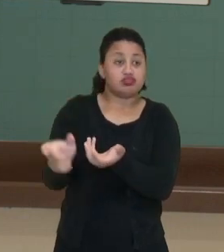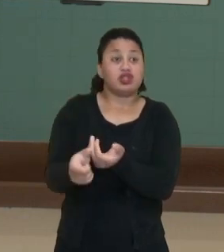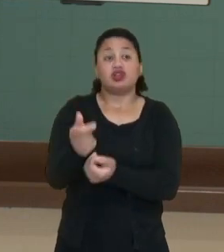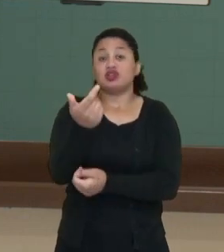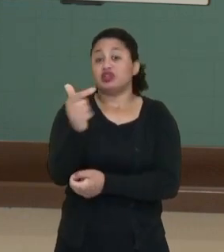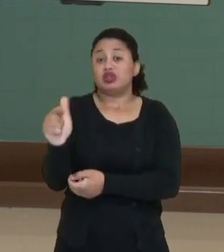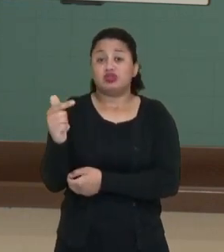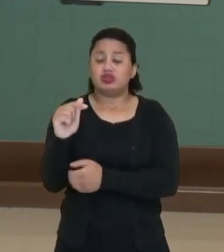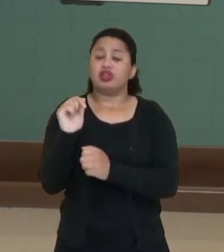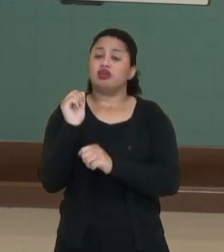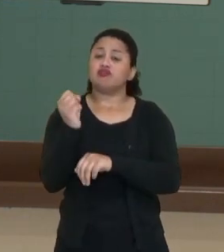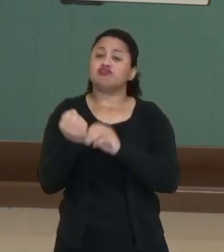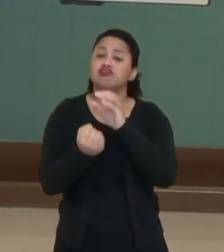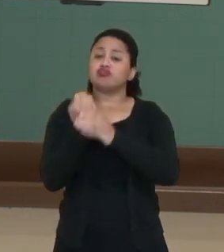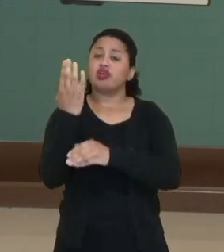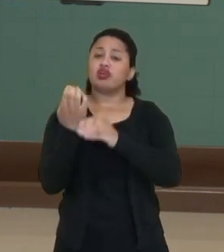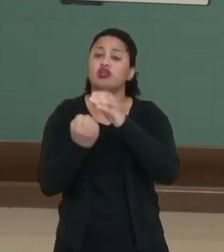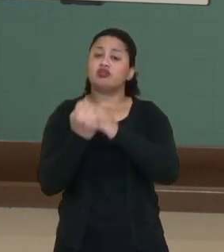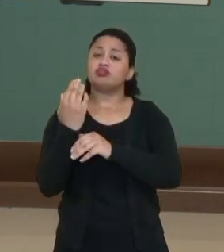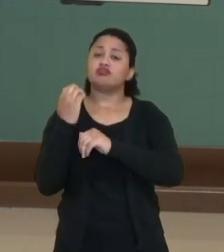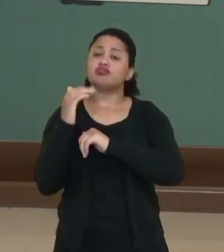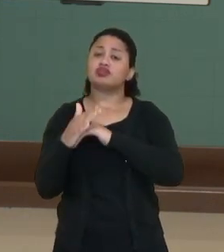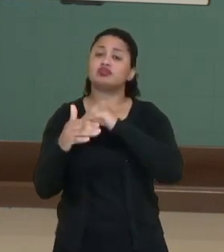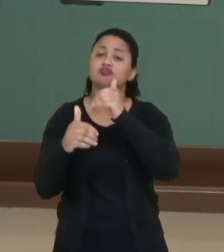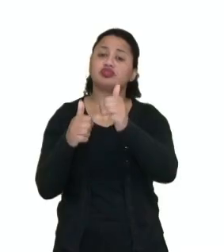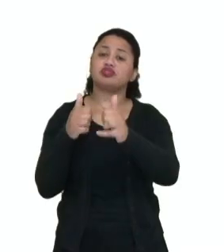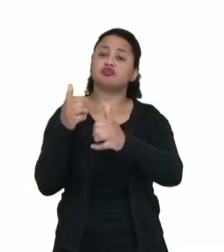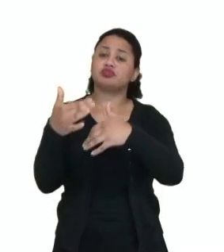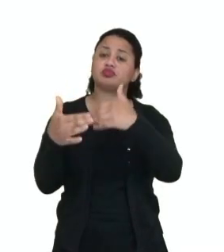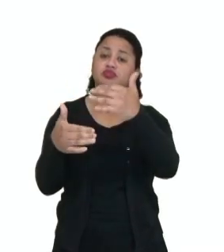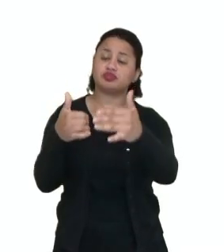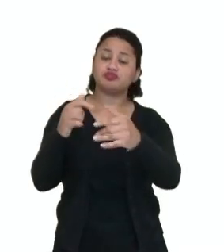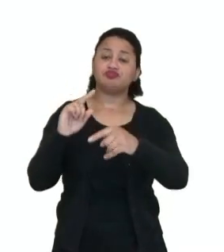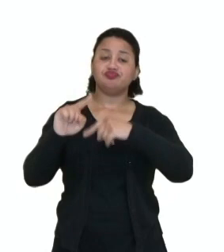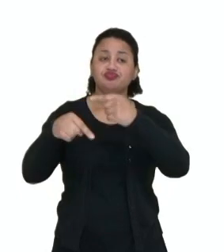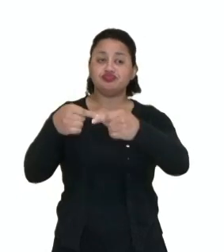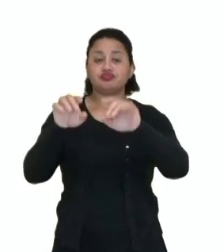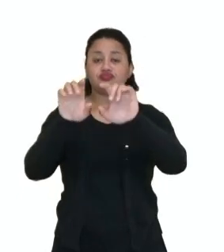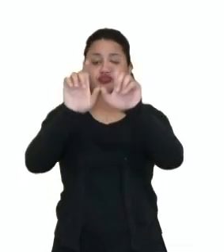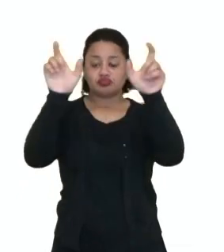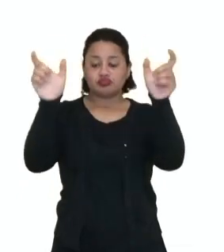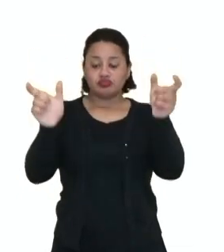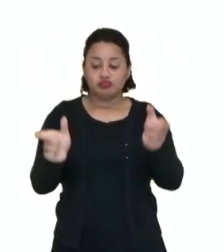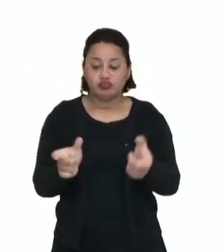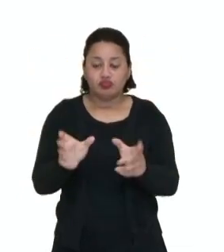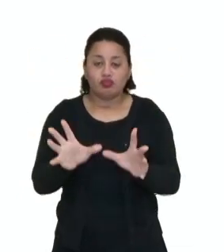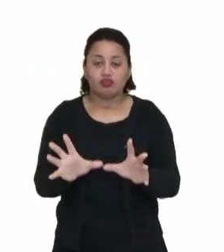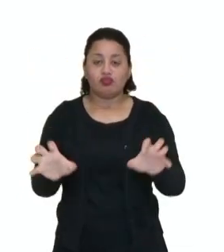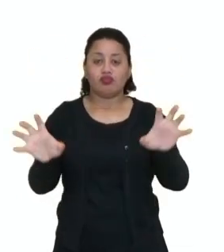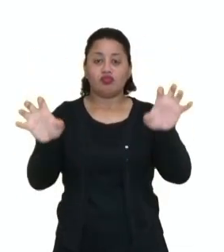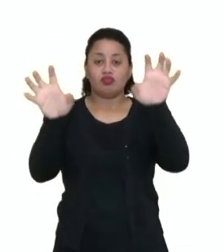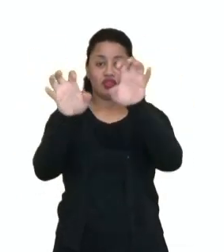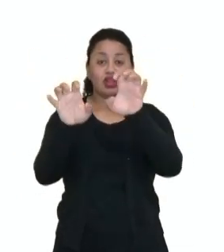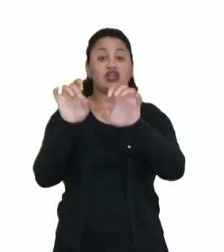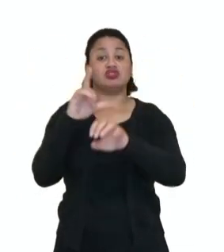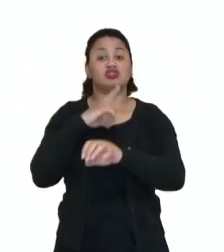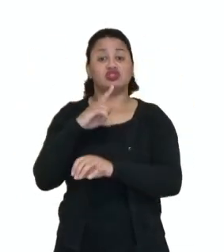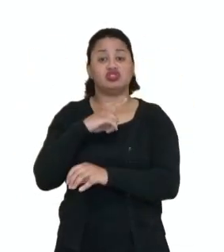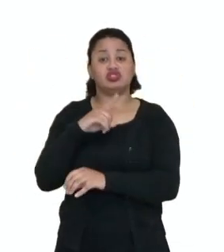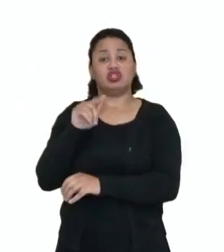seja, eles foram se formando aos poucos, A camada atmosférica era constituída por